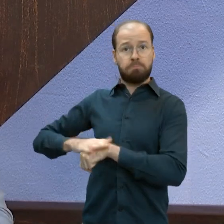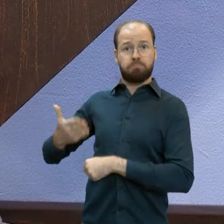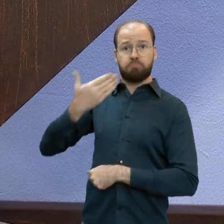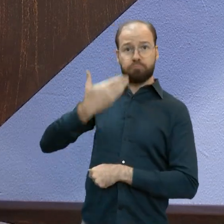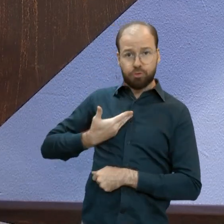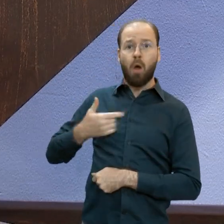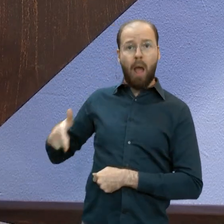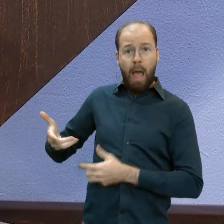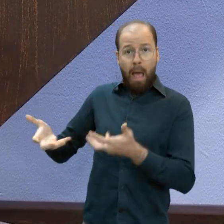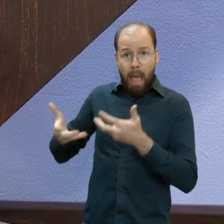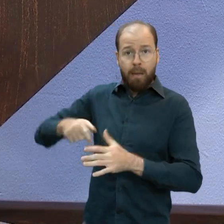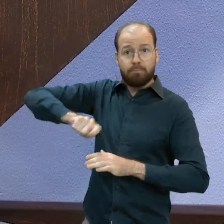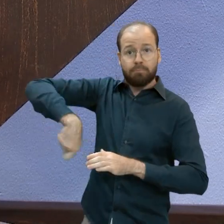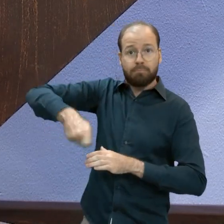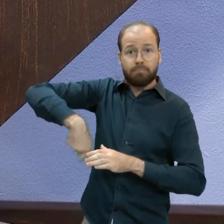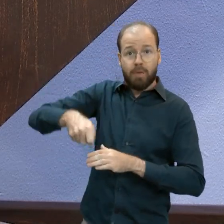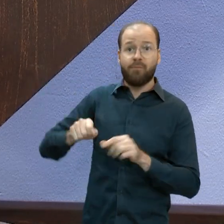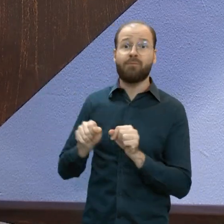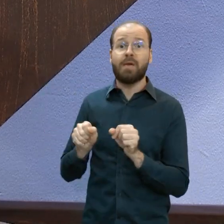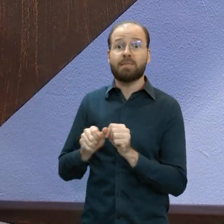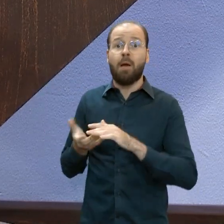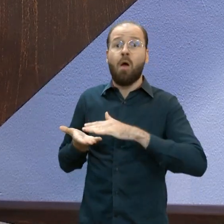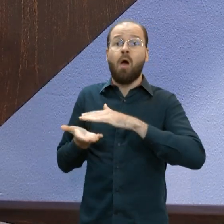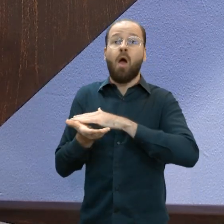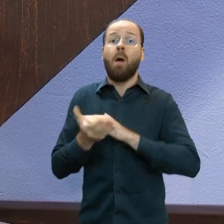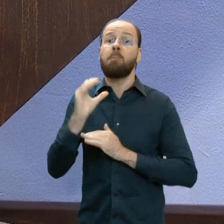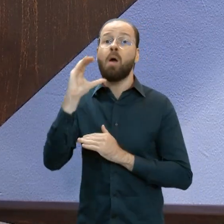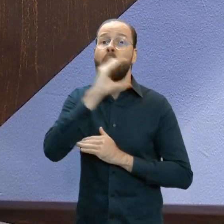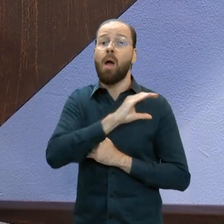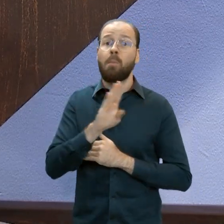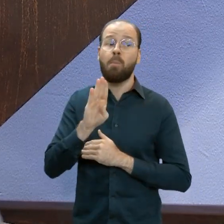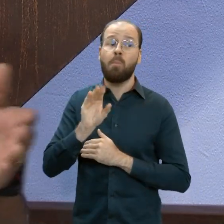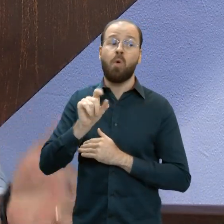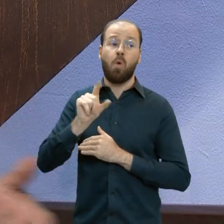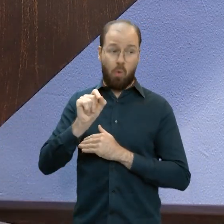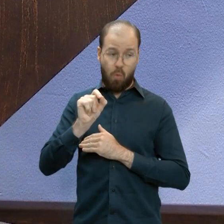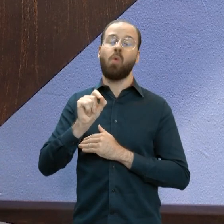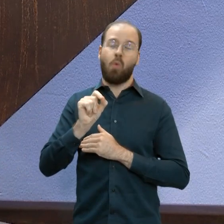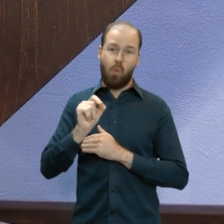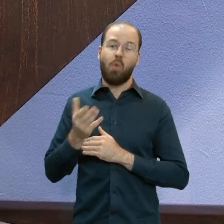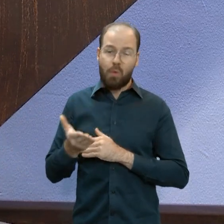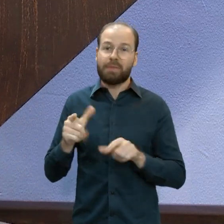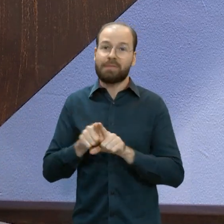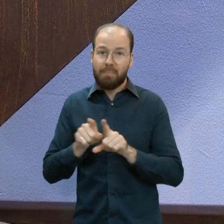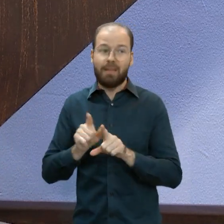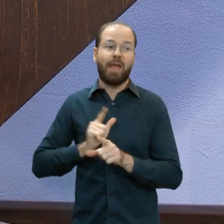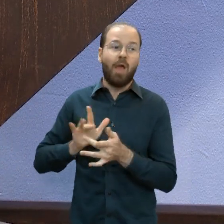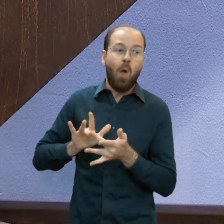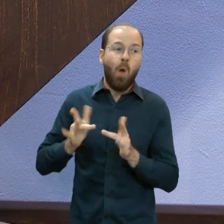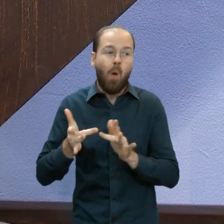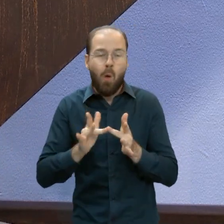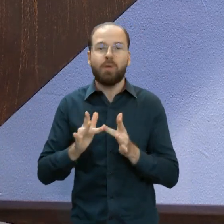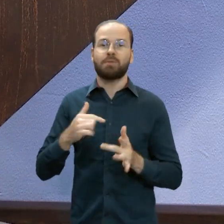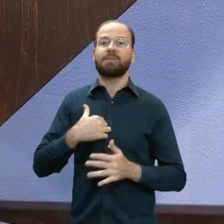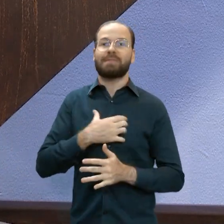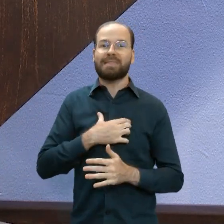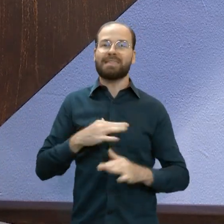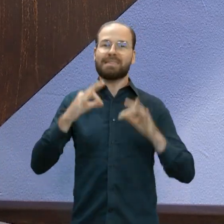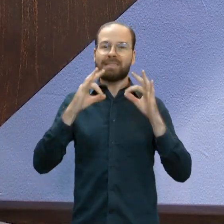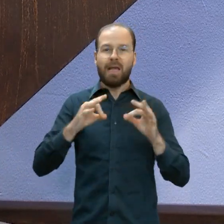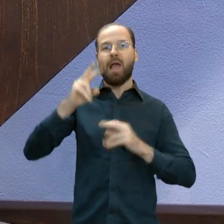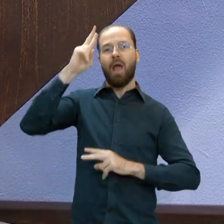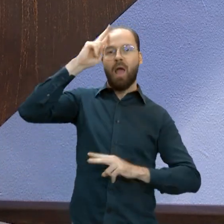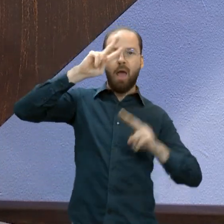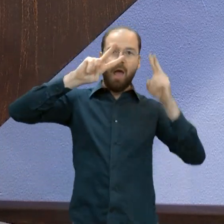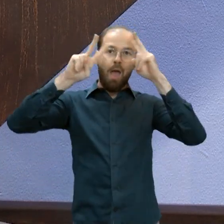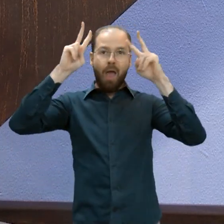assim, graças a Deus, eu posso dizer isso, graças a Deus nós estamos num caminho bom, num caminho certo, e é onde gera essas conexões, e eu tenho certeza que são memórias